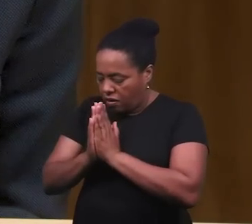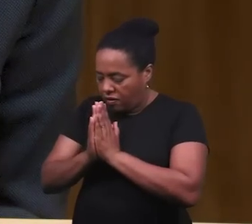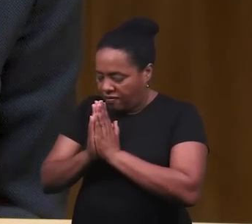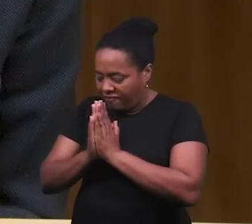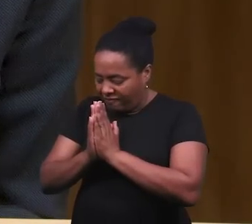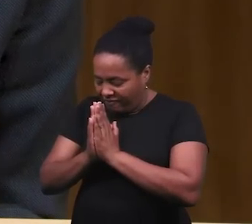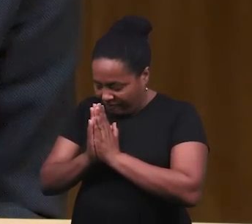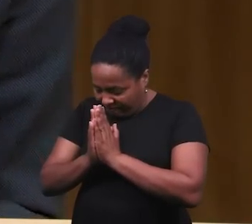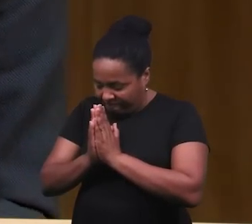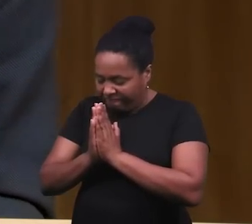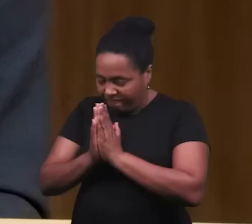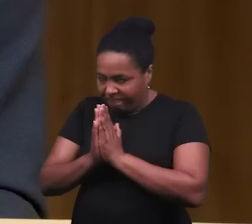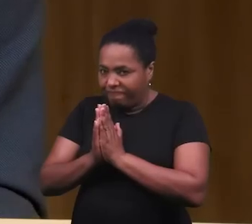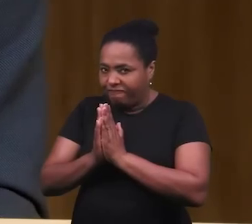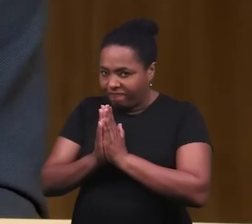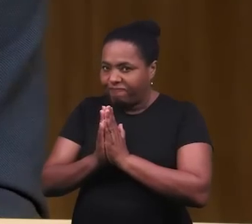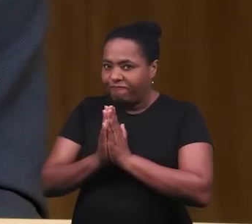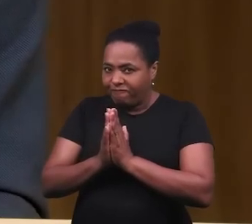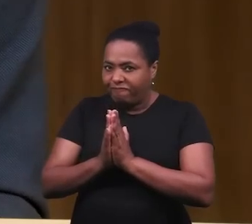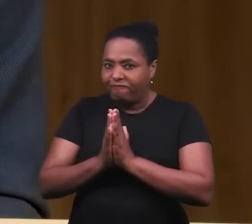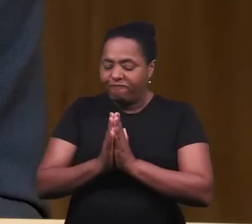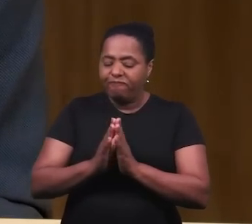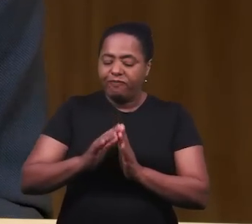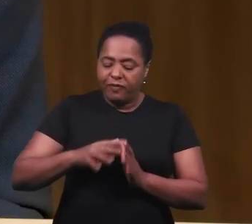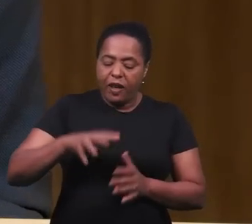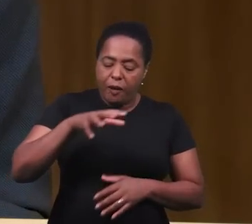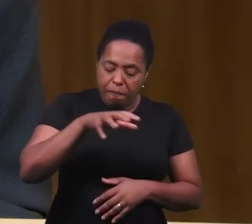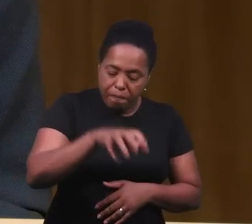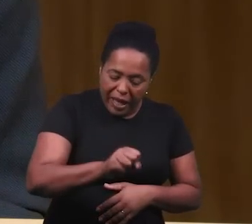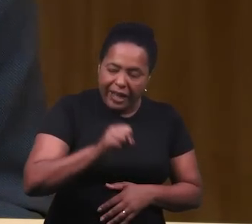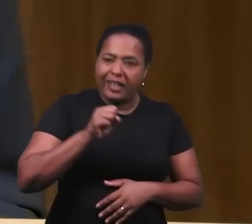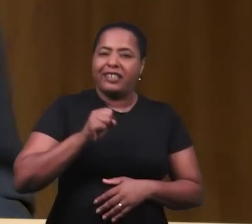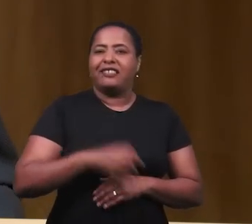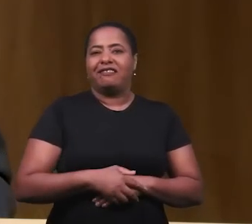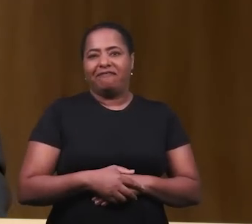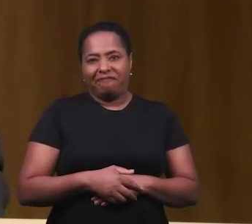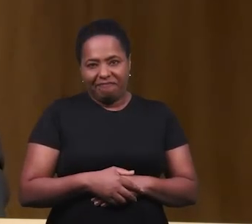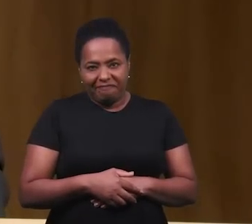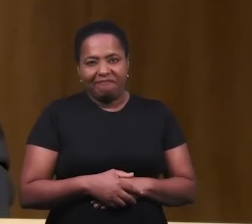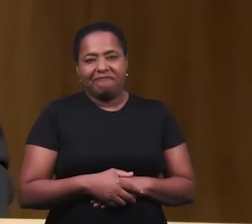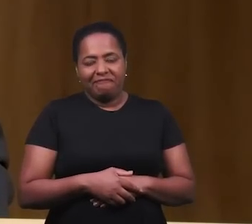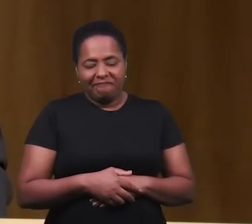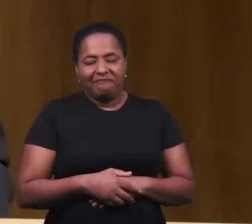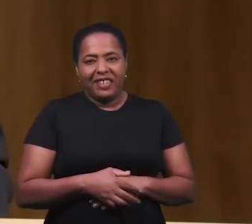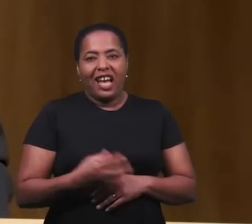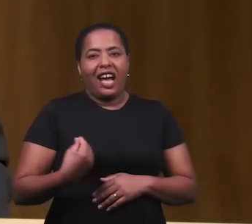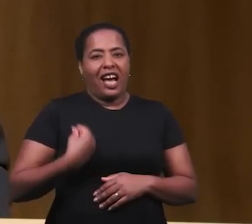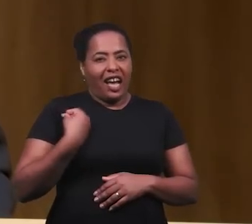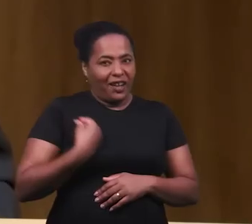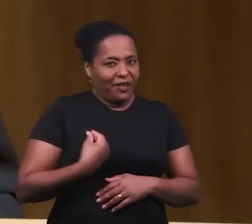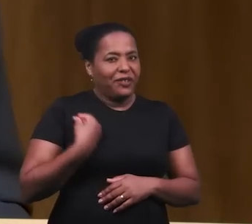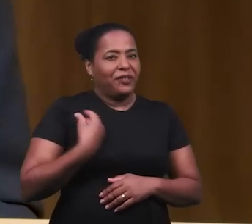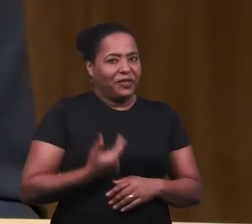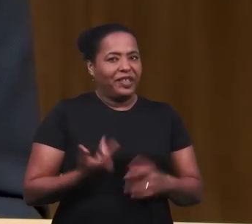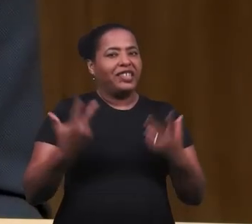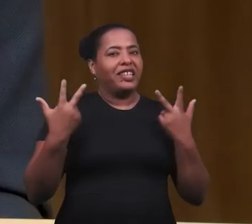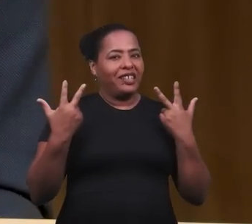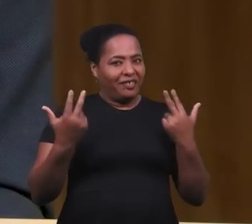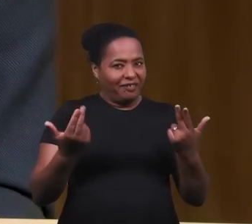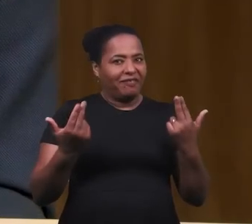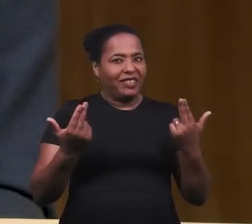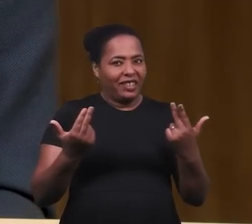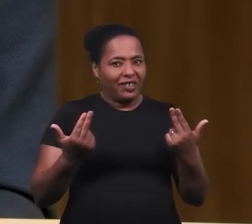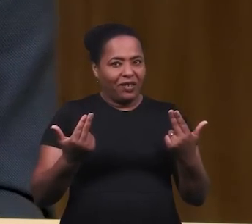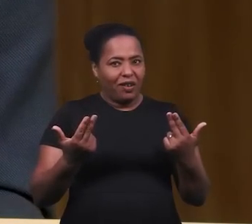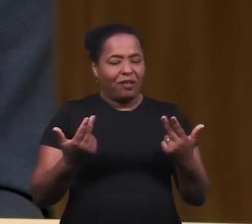pedra no chão. Entendeu? E quem você vai ter que abaixar a cabeça, lá no chão e pegar de volta. Porque